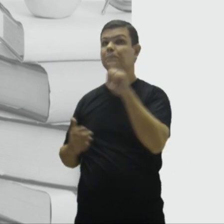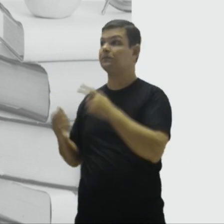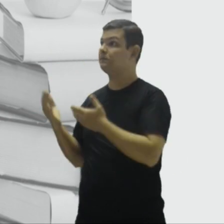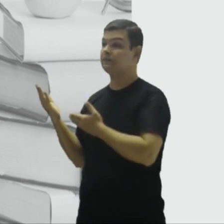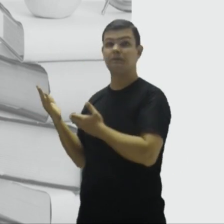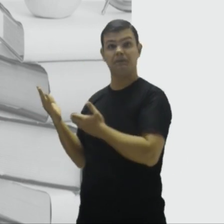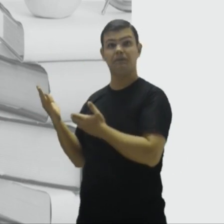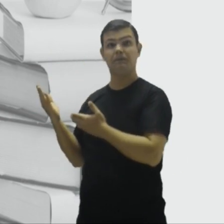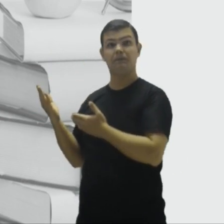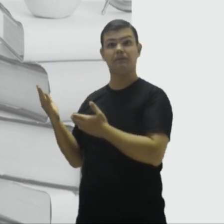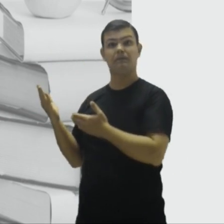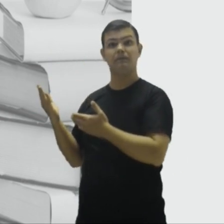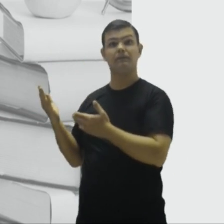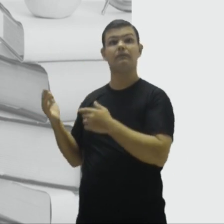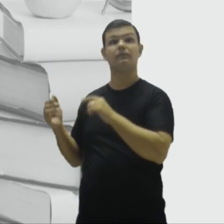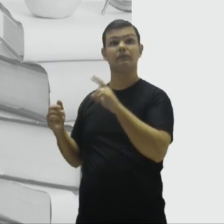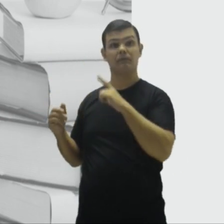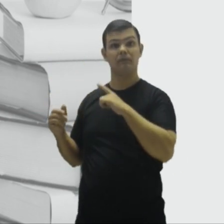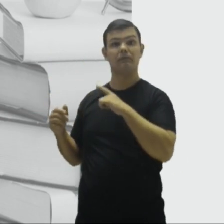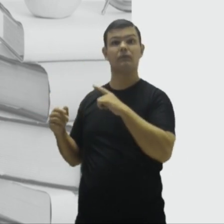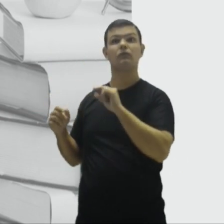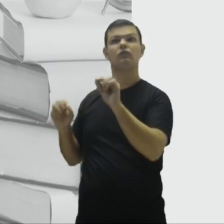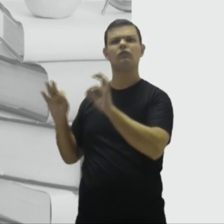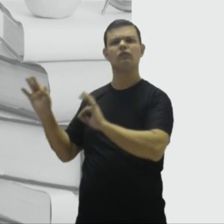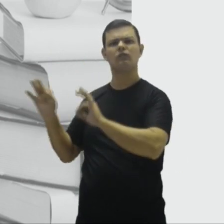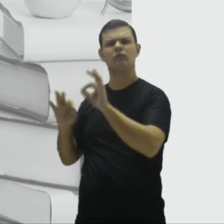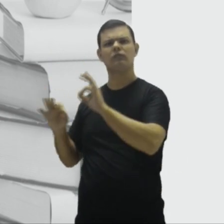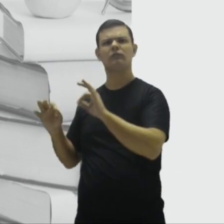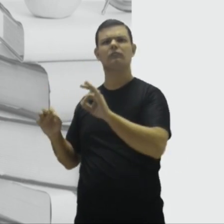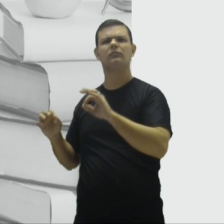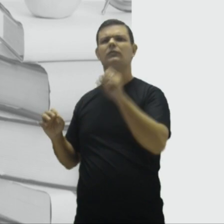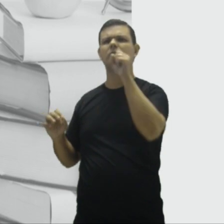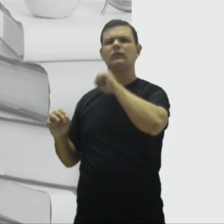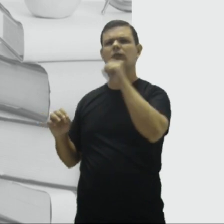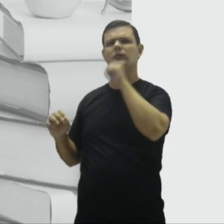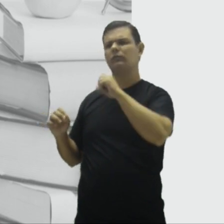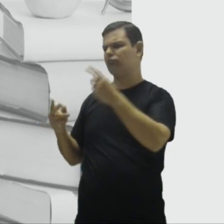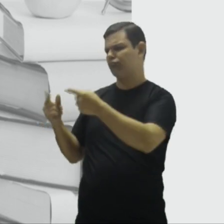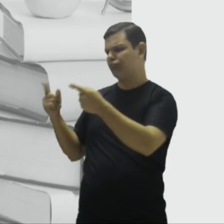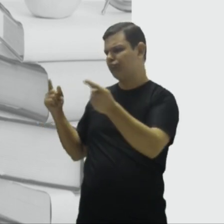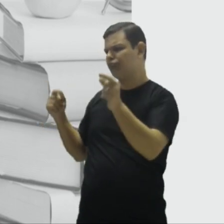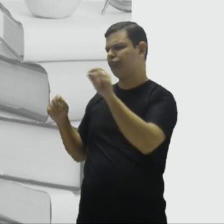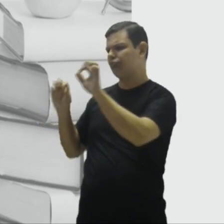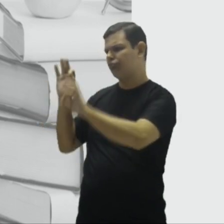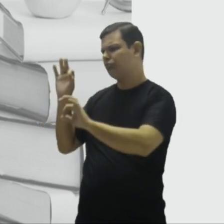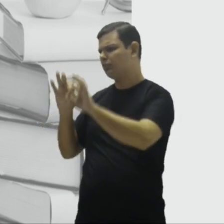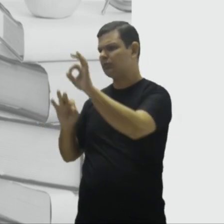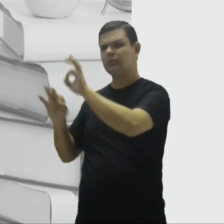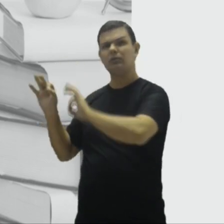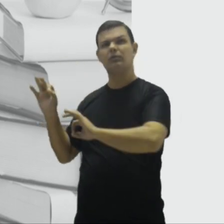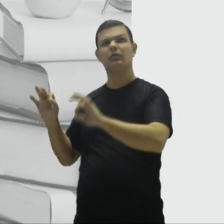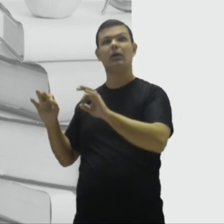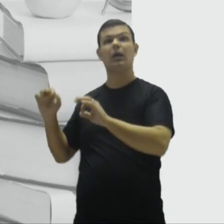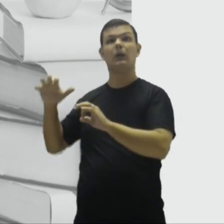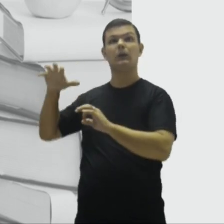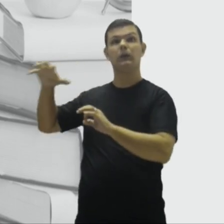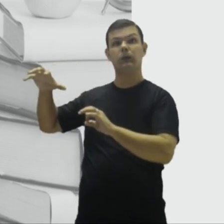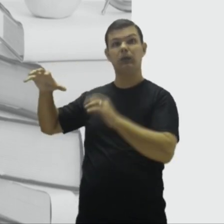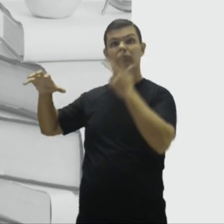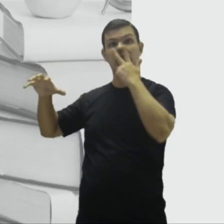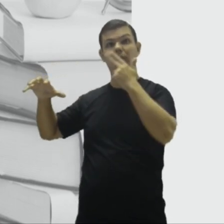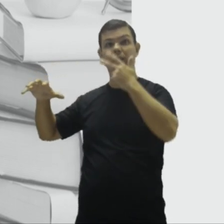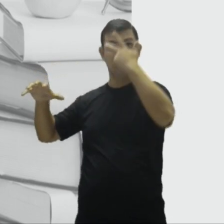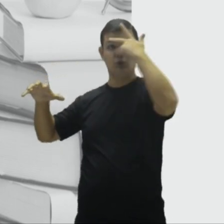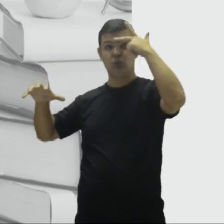aí. Outro animal silvestre, você vê ali a marca de mãos, né? Então, até em cima, a presença humana